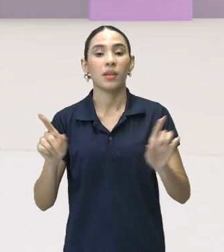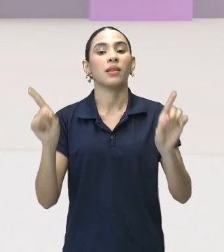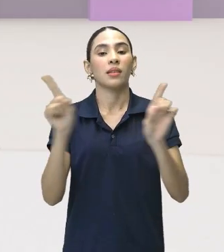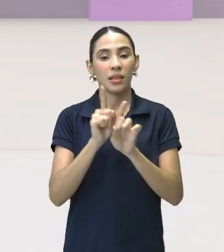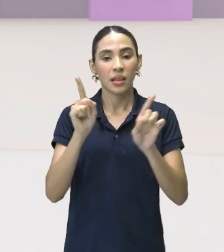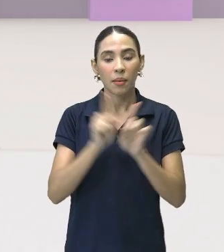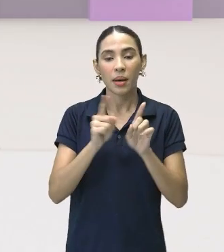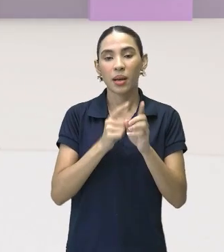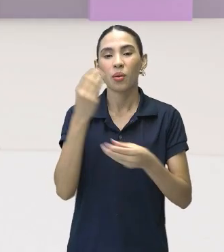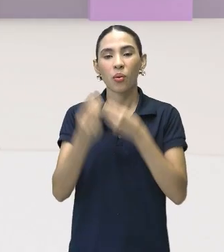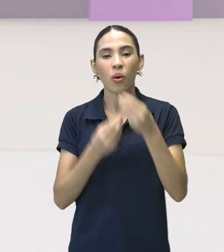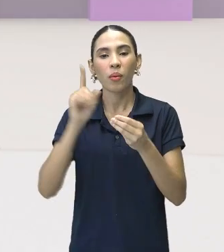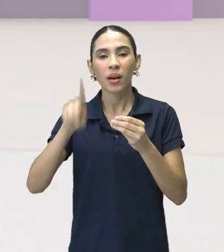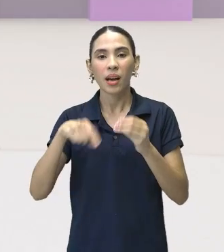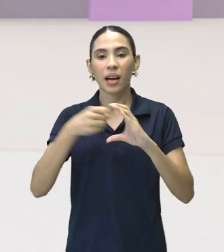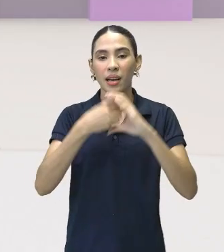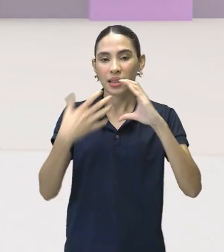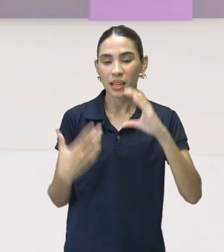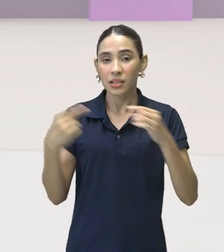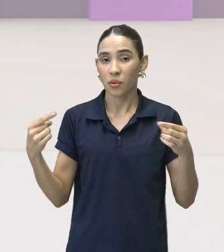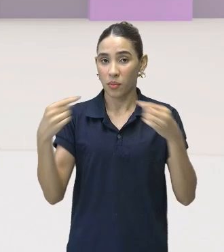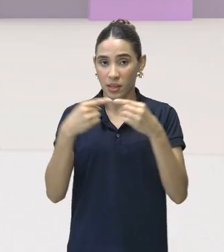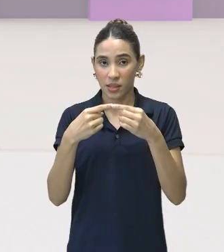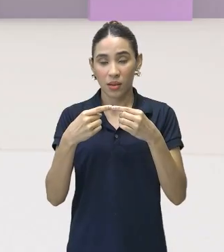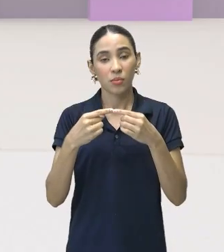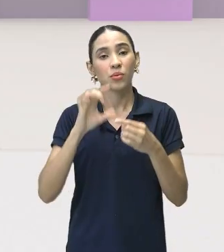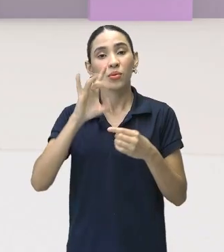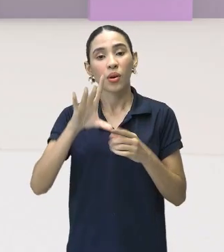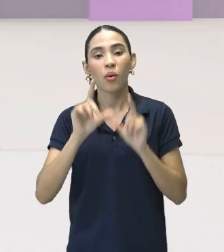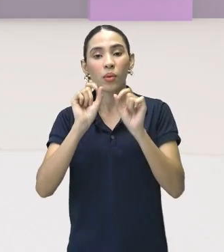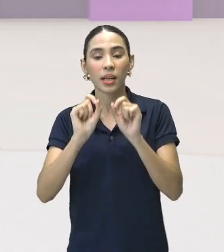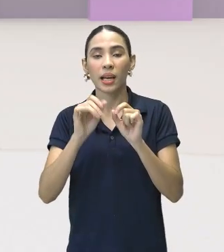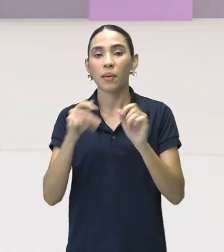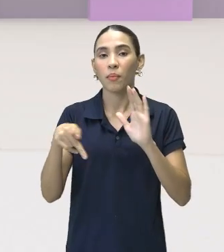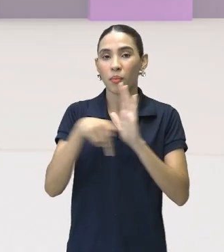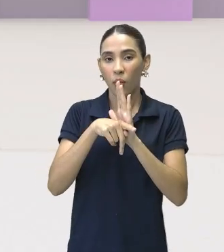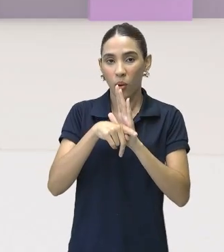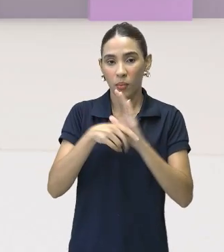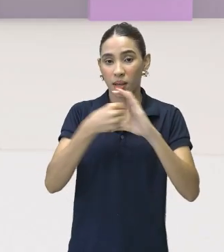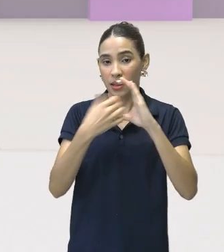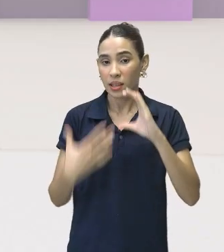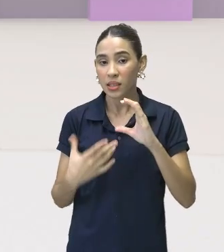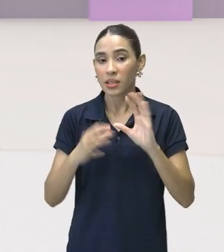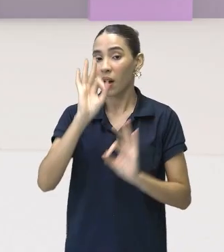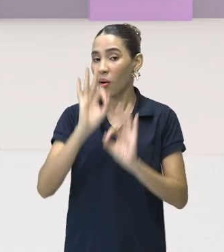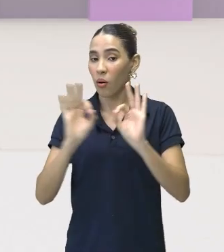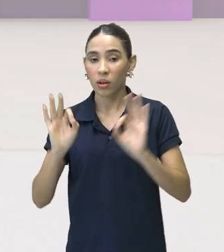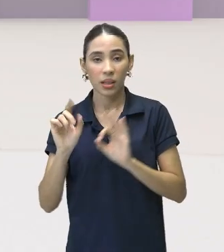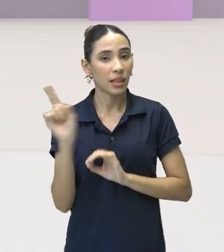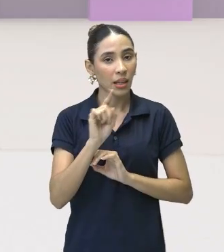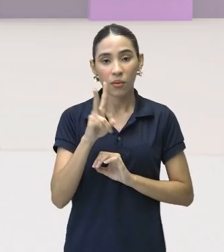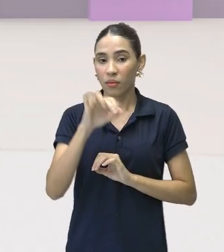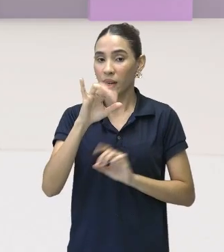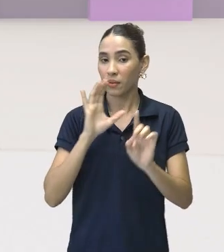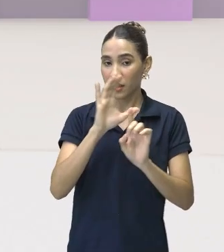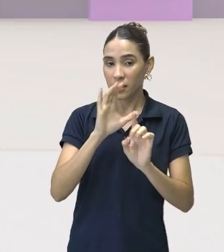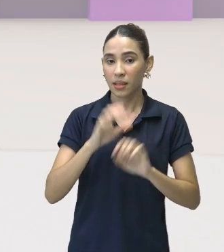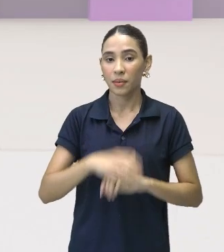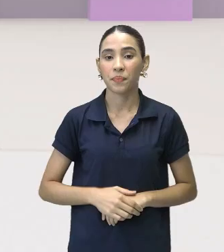a natureza dos elementos. Nas combinações, apenas a natureza dos elementos. A ordem não vai